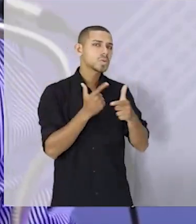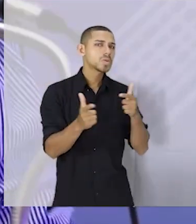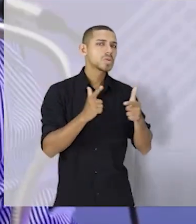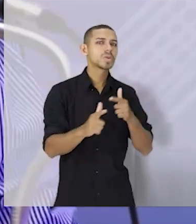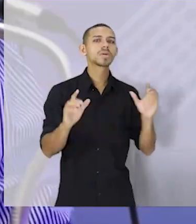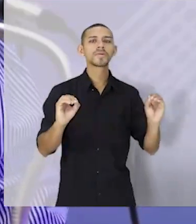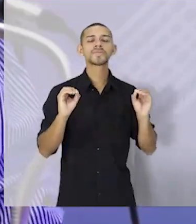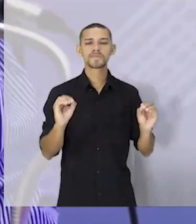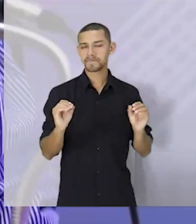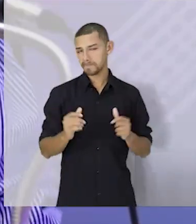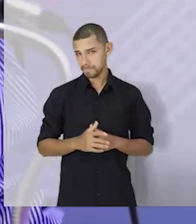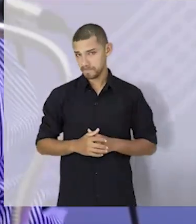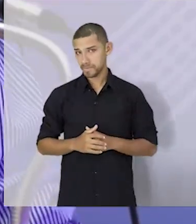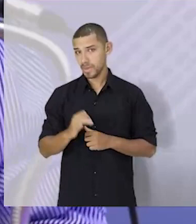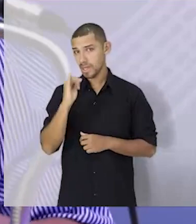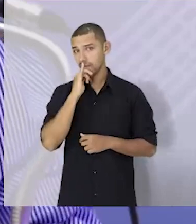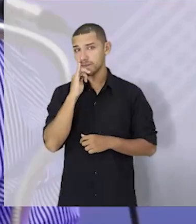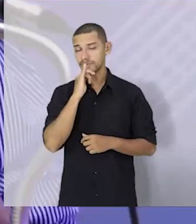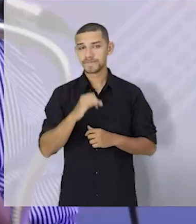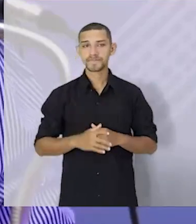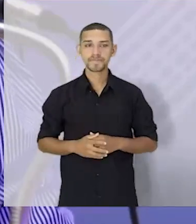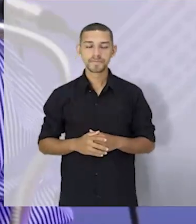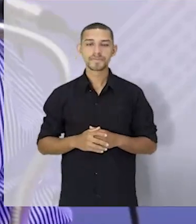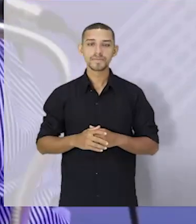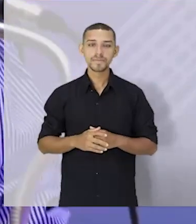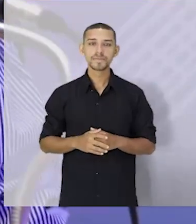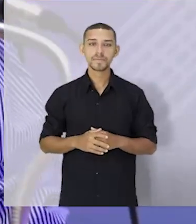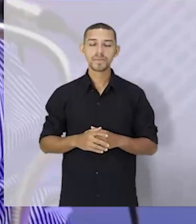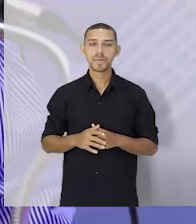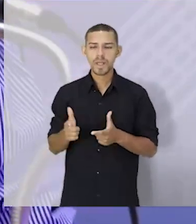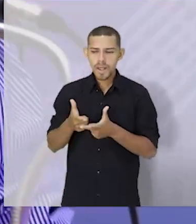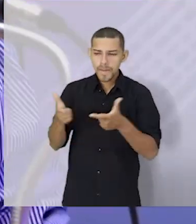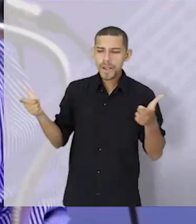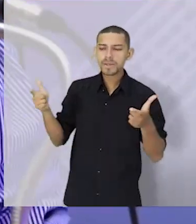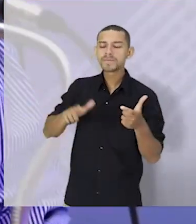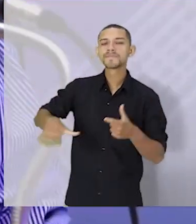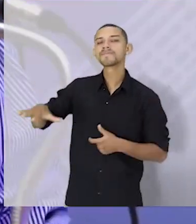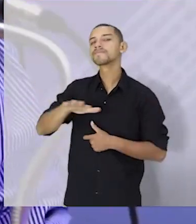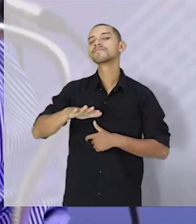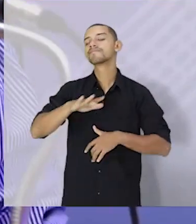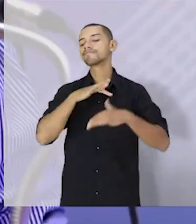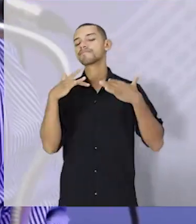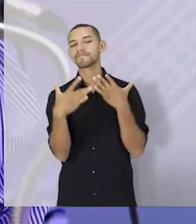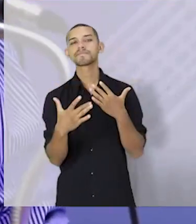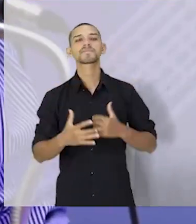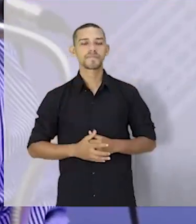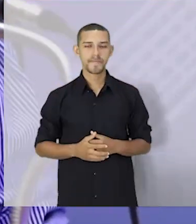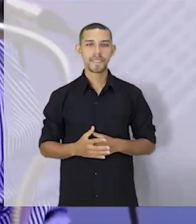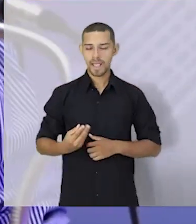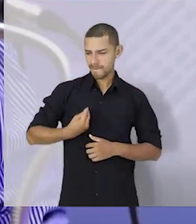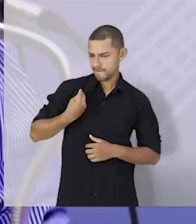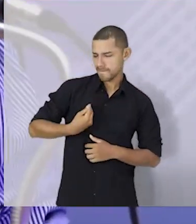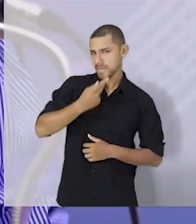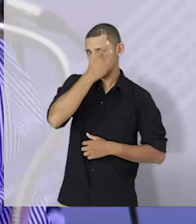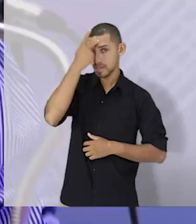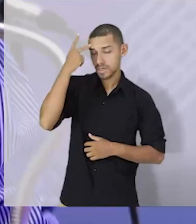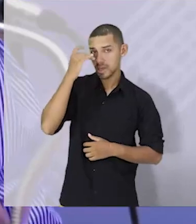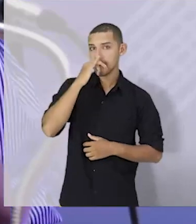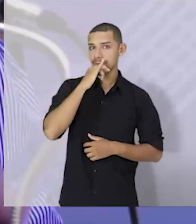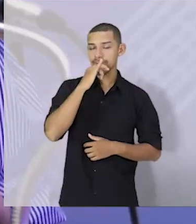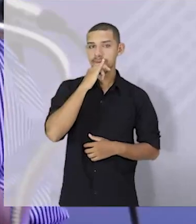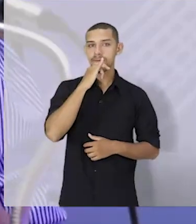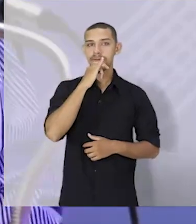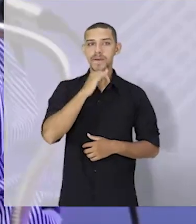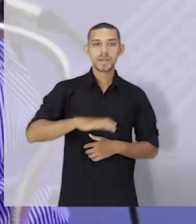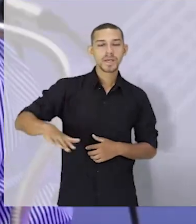elas, né? Então, por exemplo, passar a maior parte do tempo em rede social, né? Vendo a vida das pessoas